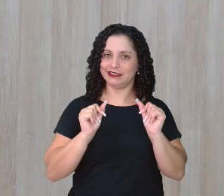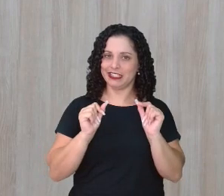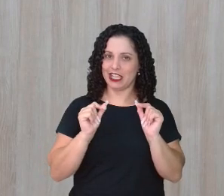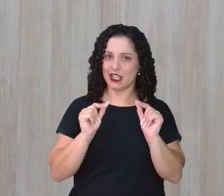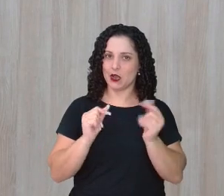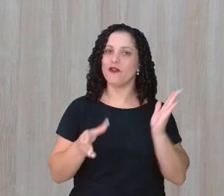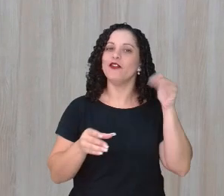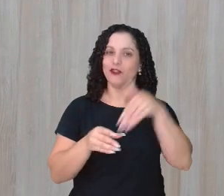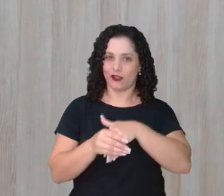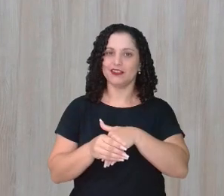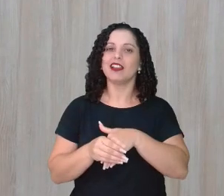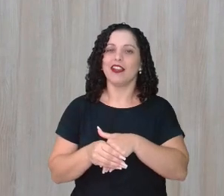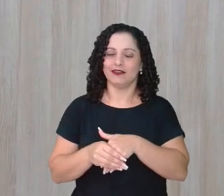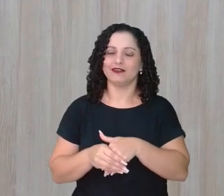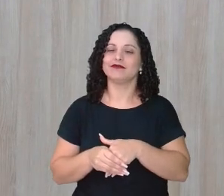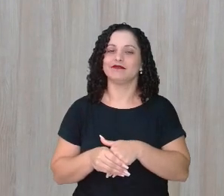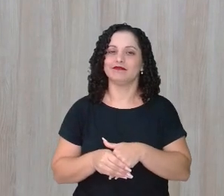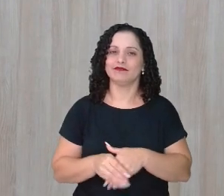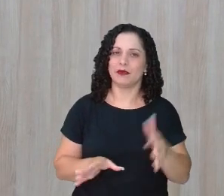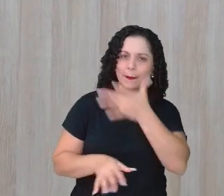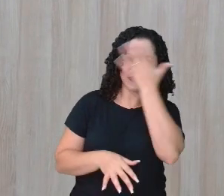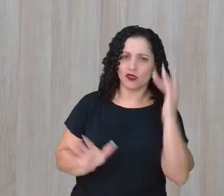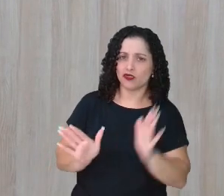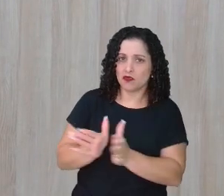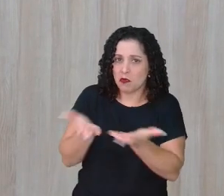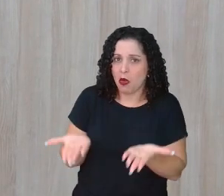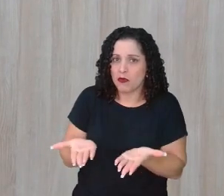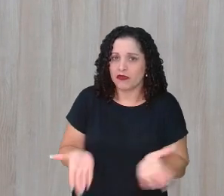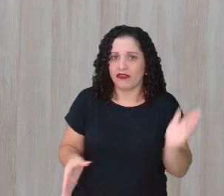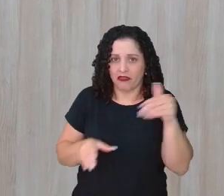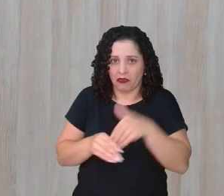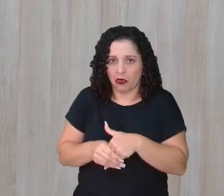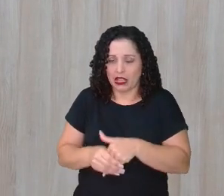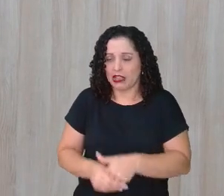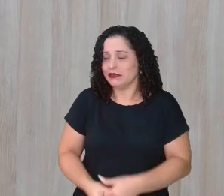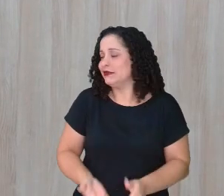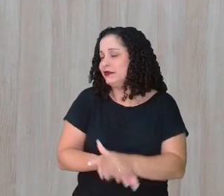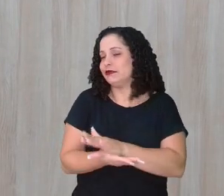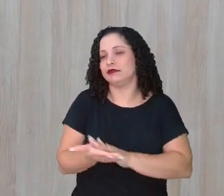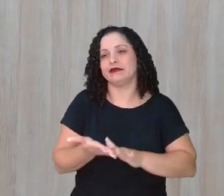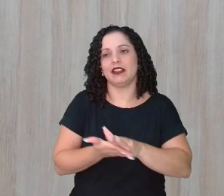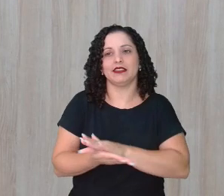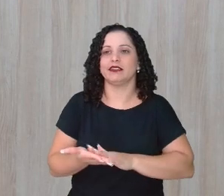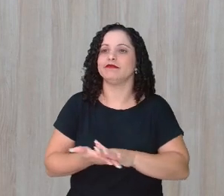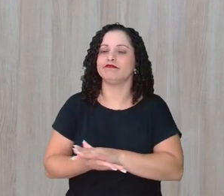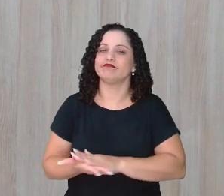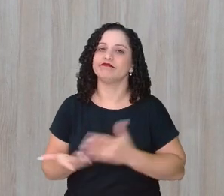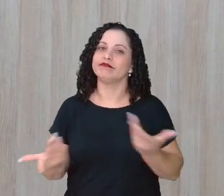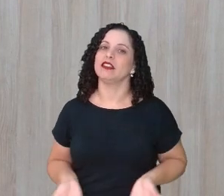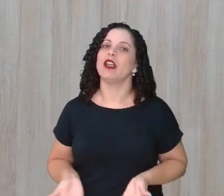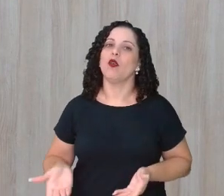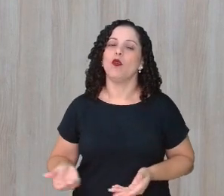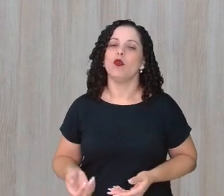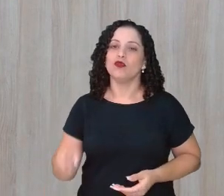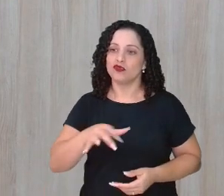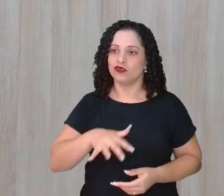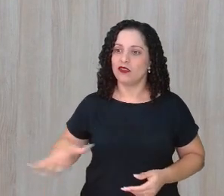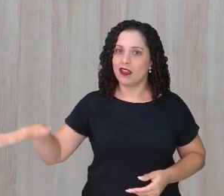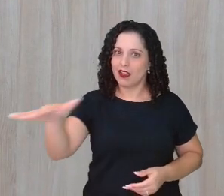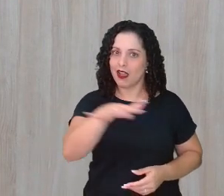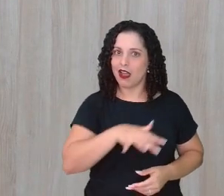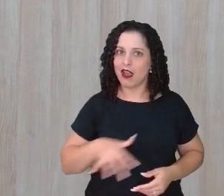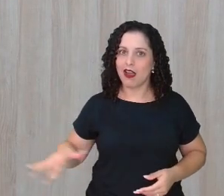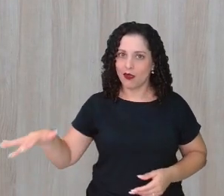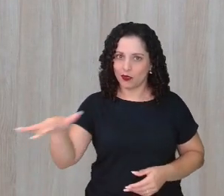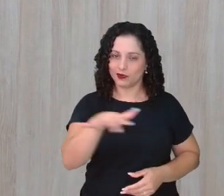quem tinha renda, era que poderia votar. Então, olha aí, nesse momento, anula o voto universal e volta o